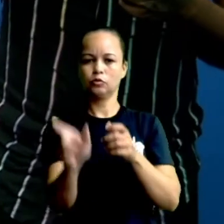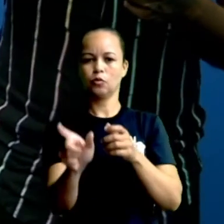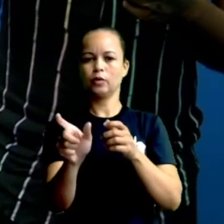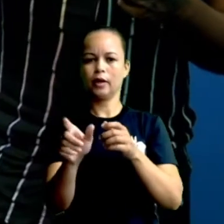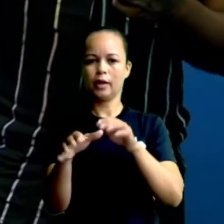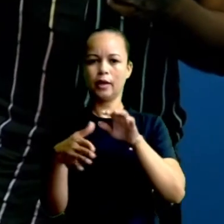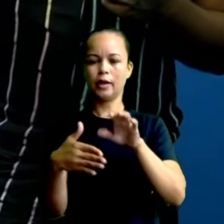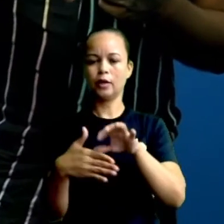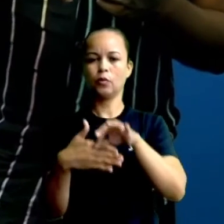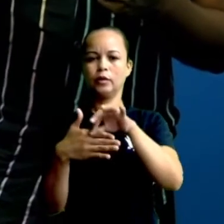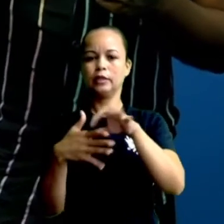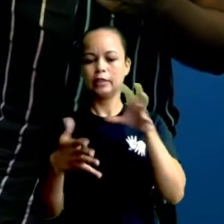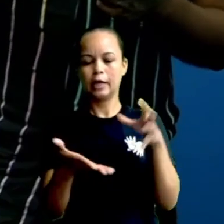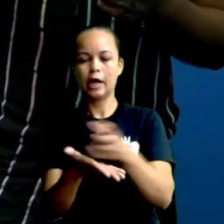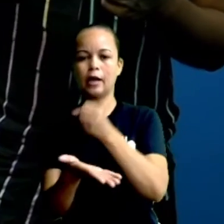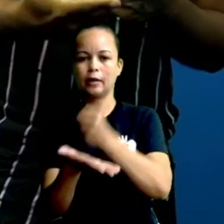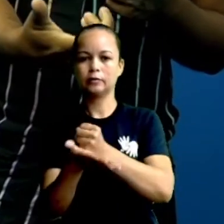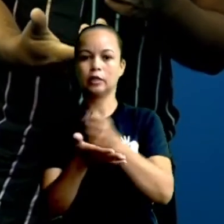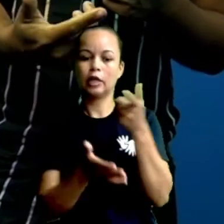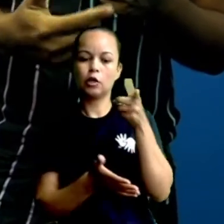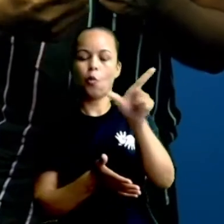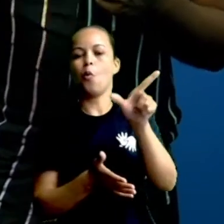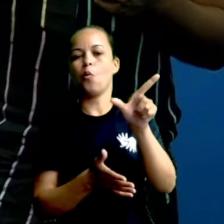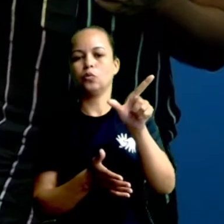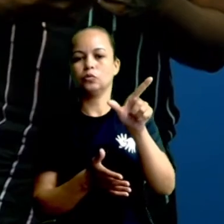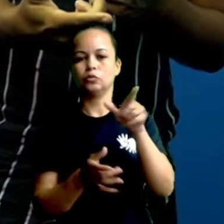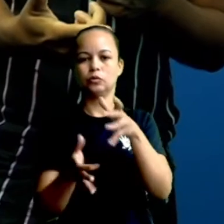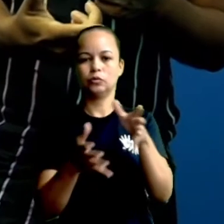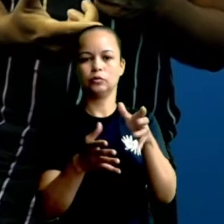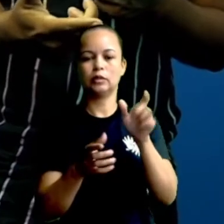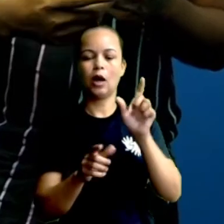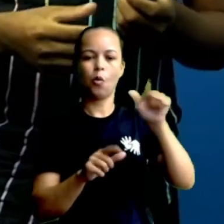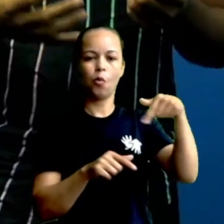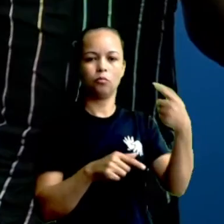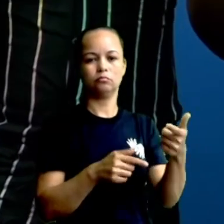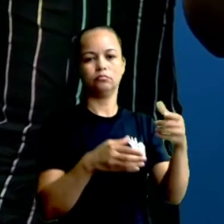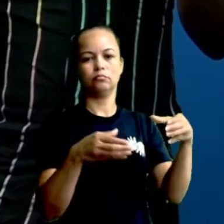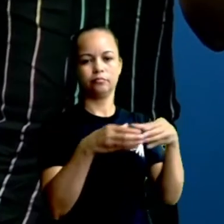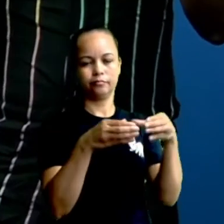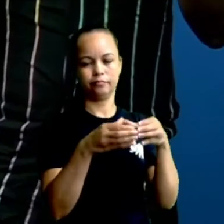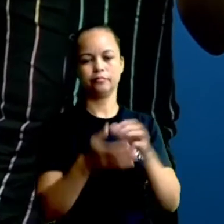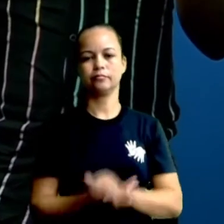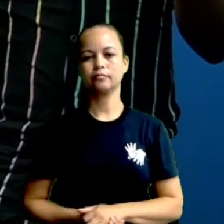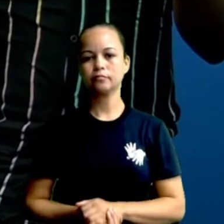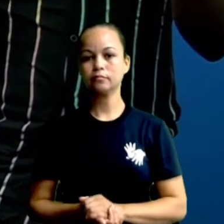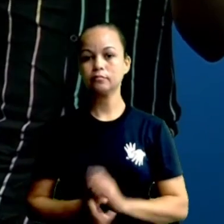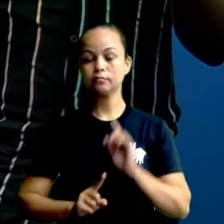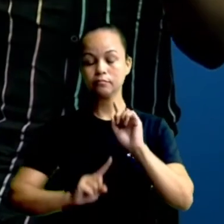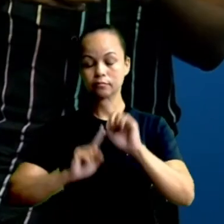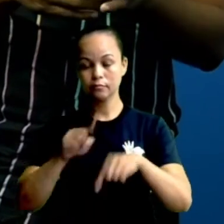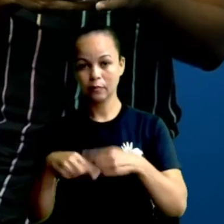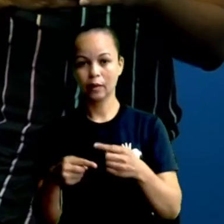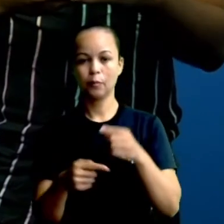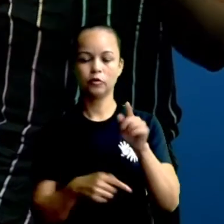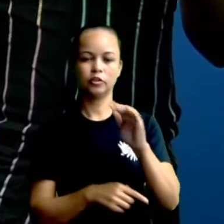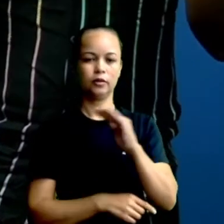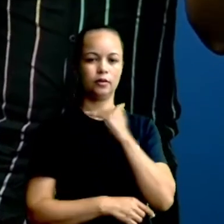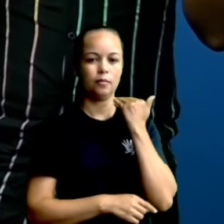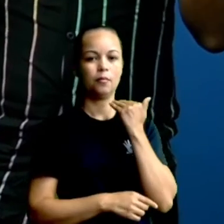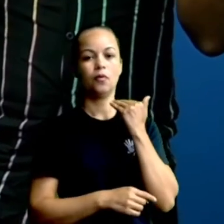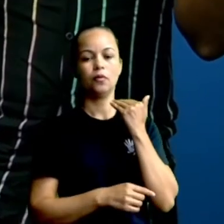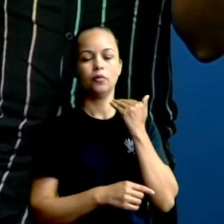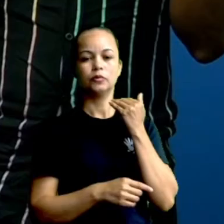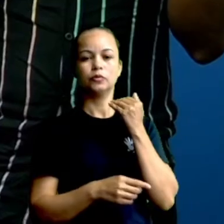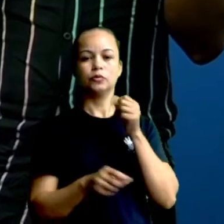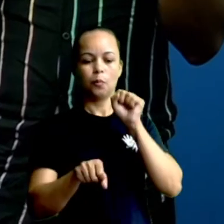havia capturado aquele outro guerreiro da outra tribo. E depois ele era morto, depois que ele era morto, né?